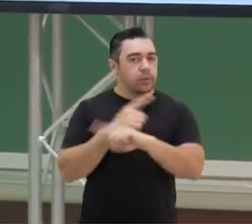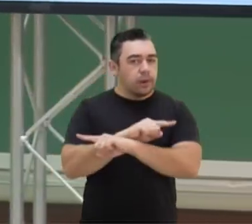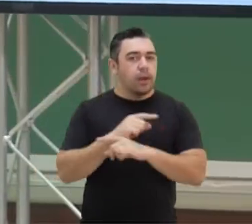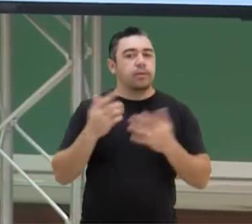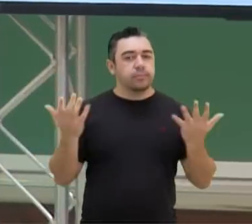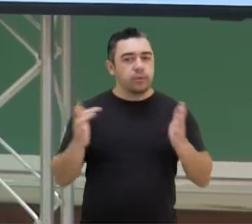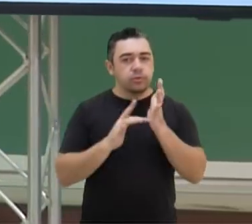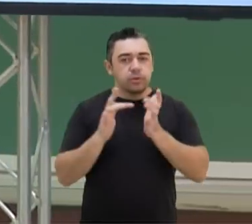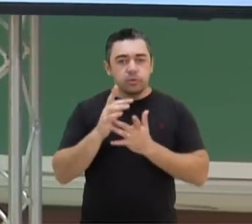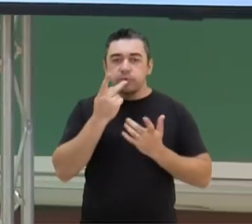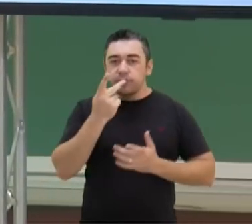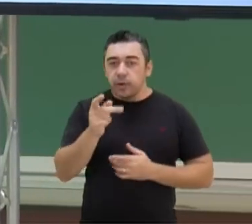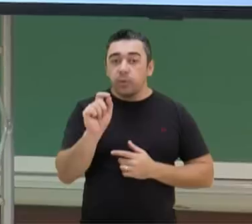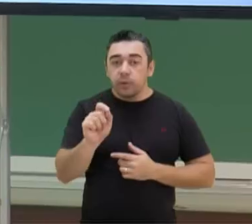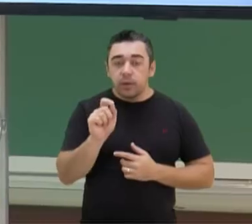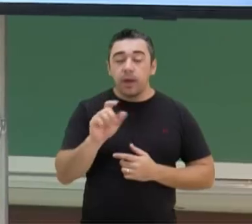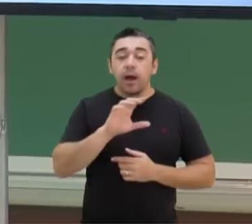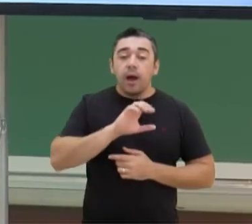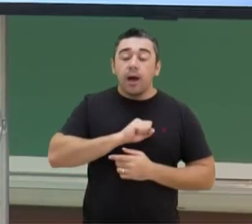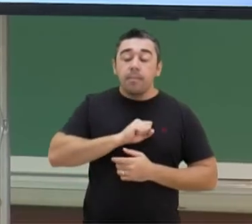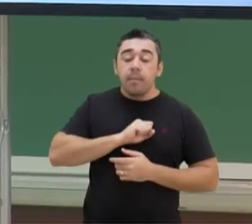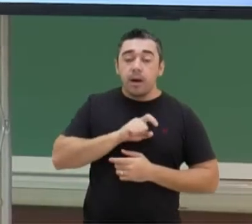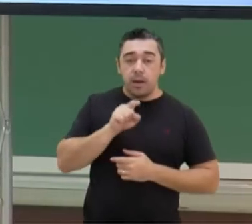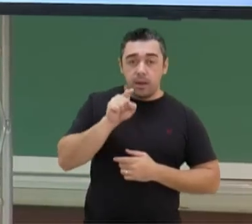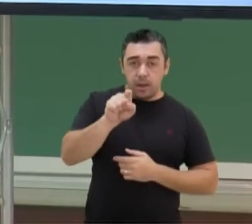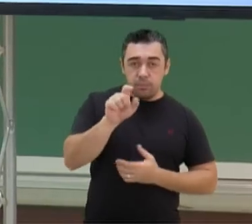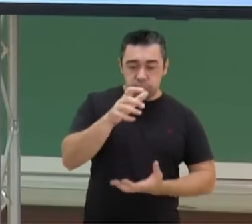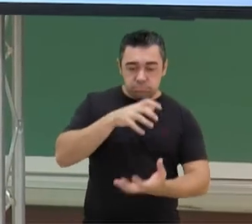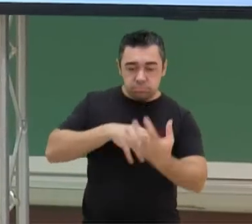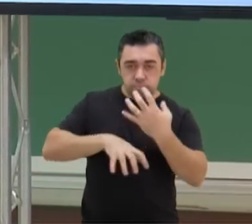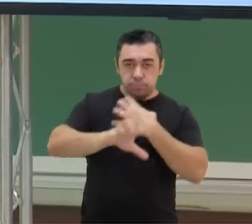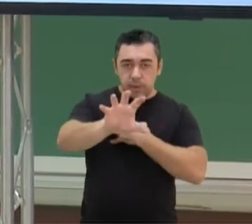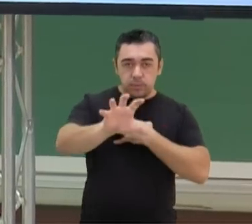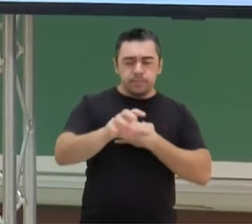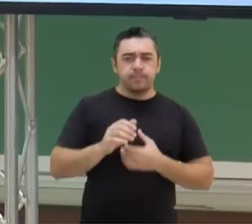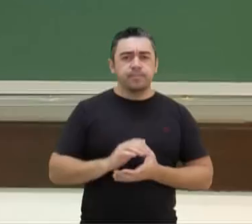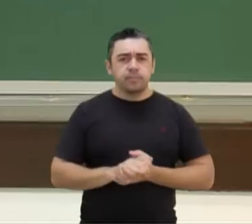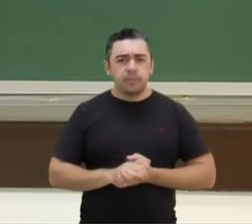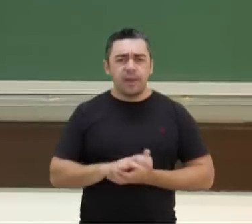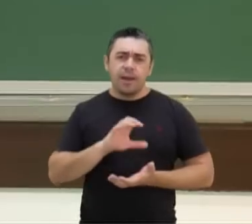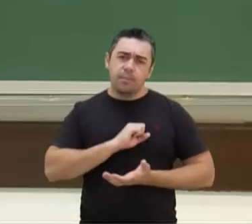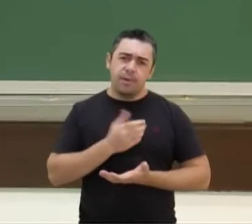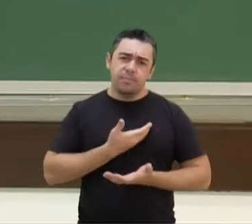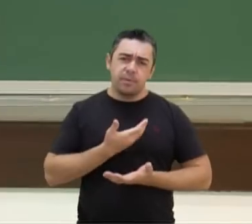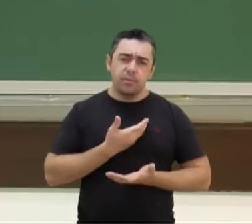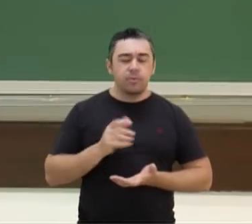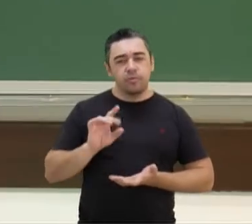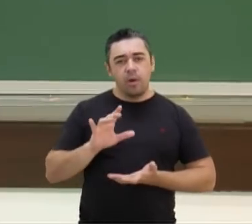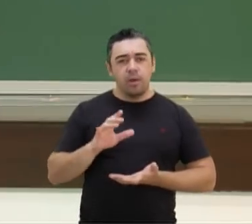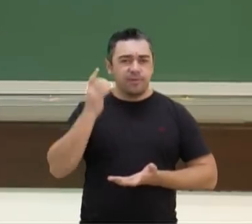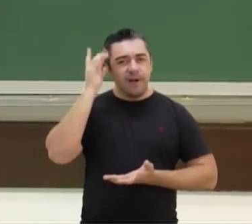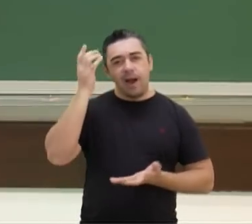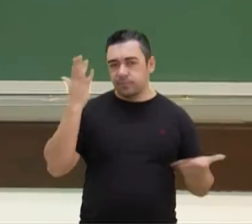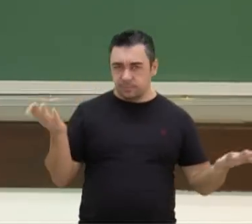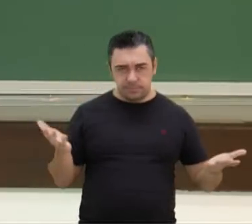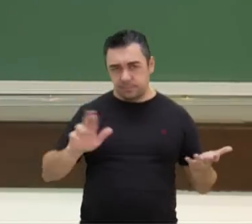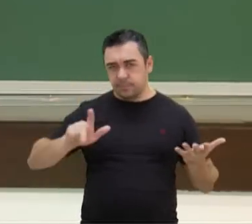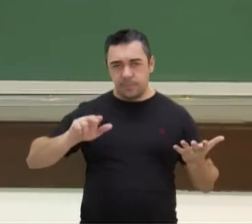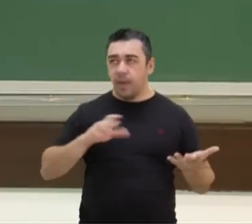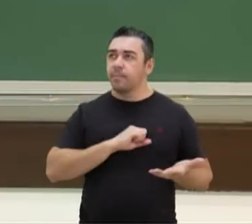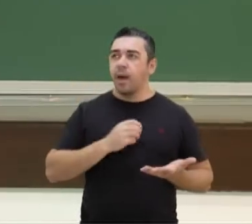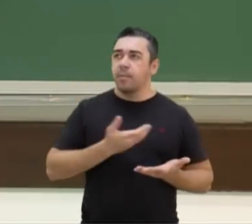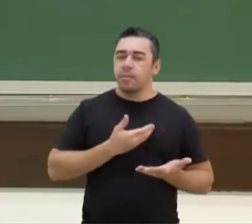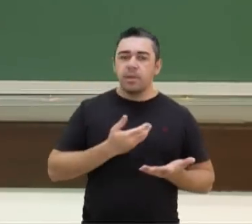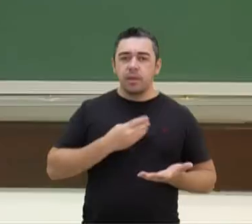B, amar o próximo como a si mesmo é a correta. E amar apenas os amigos é muito fácil, né? Vamos amar os